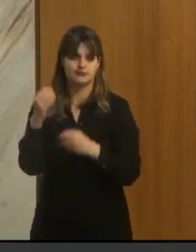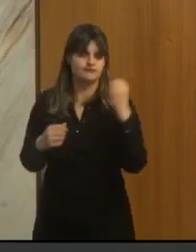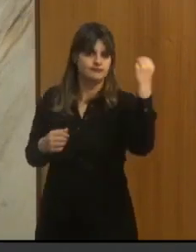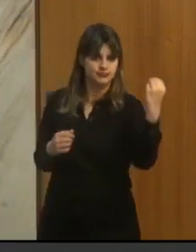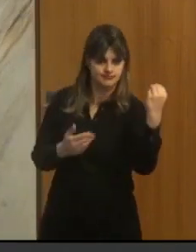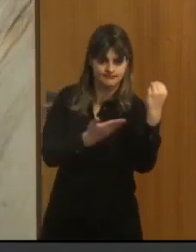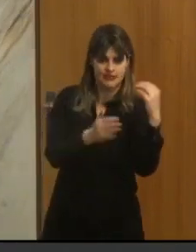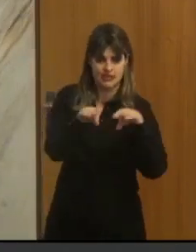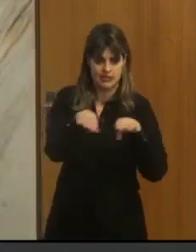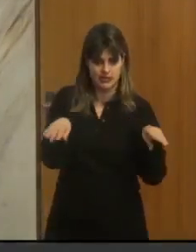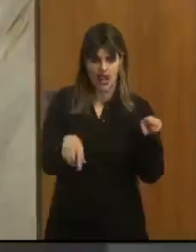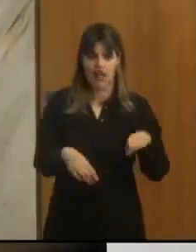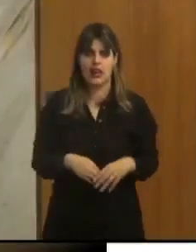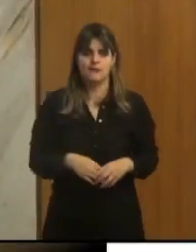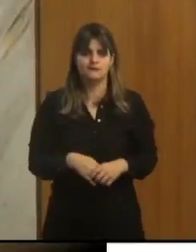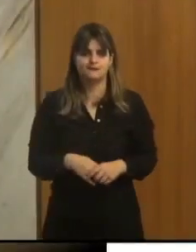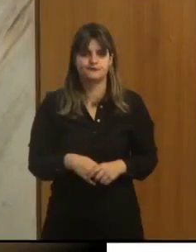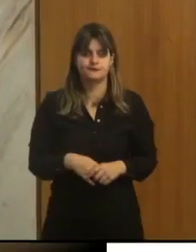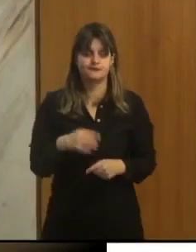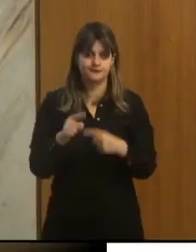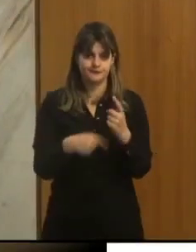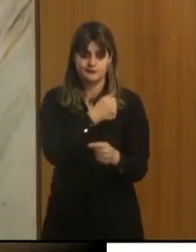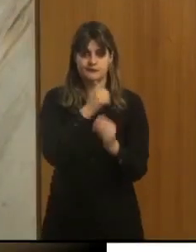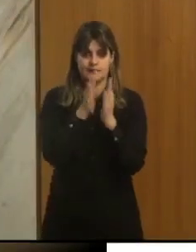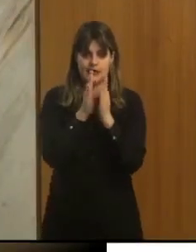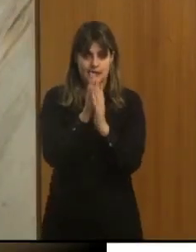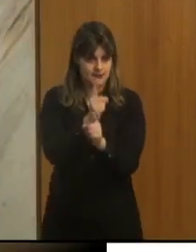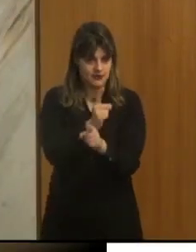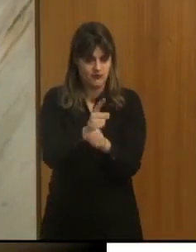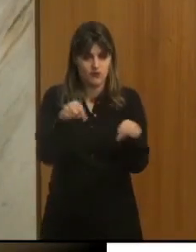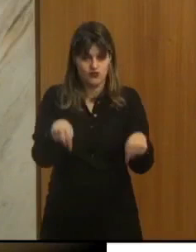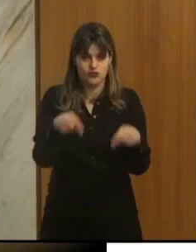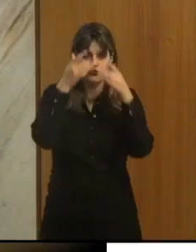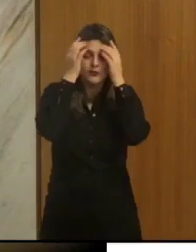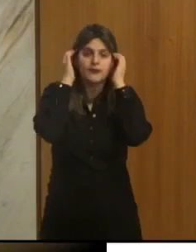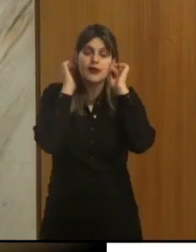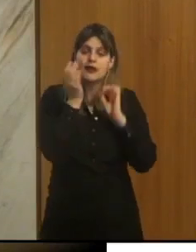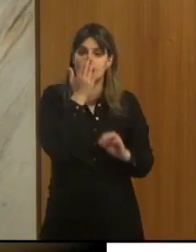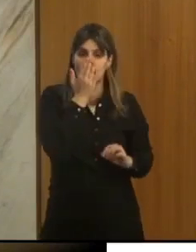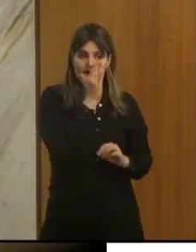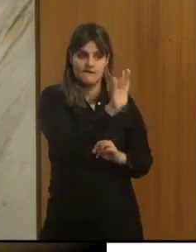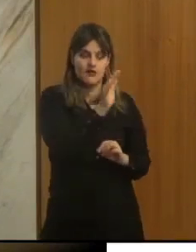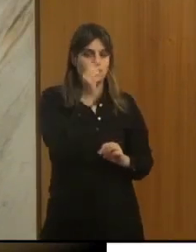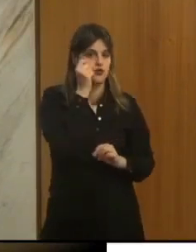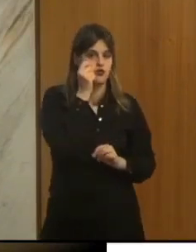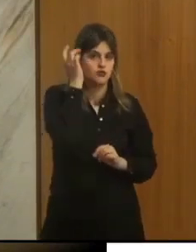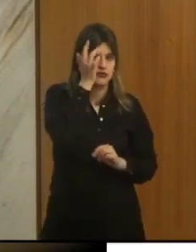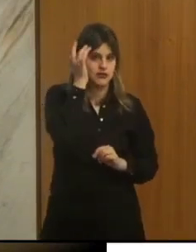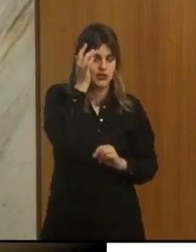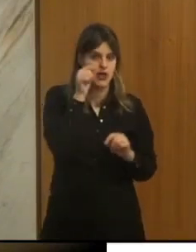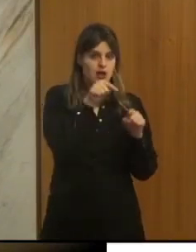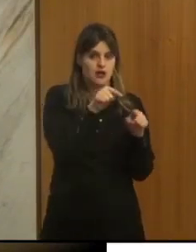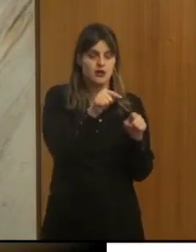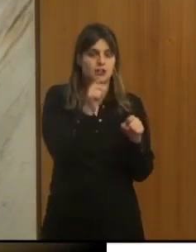altar. Depois, nesta mesma igreja hoje, em frente ao São Tiago, temos uma